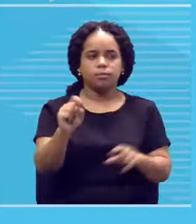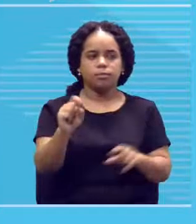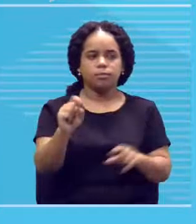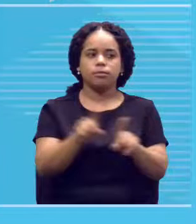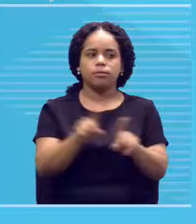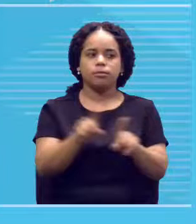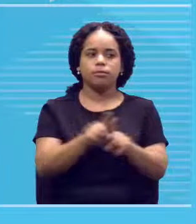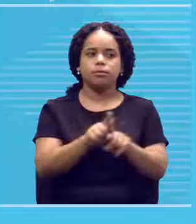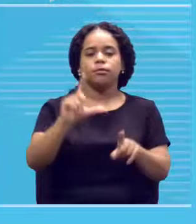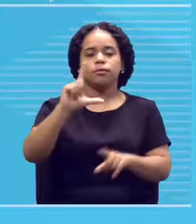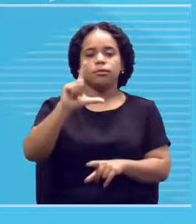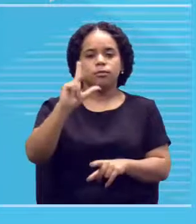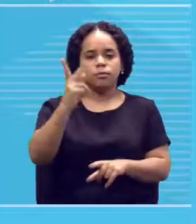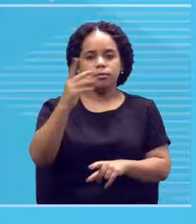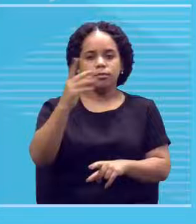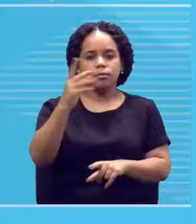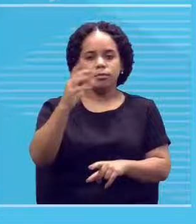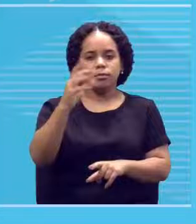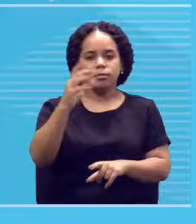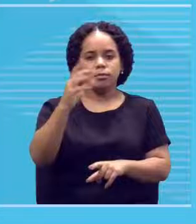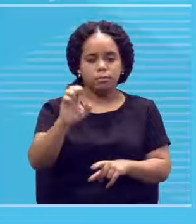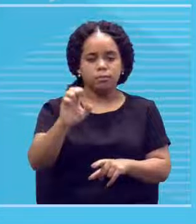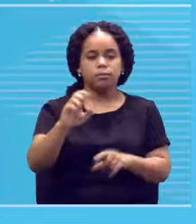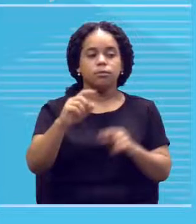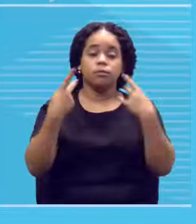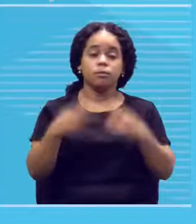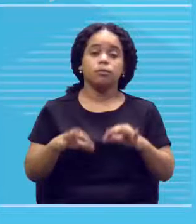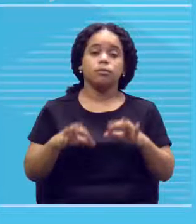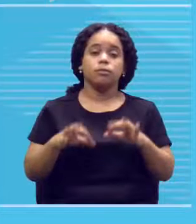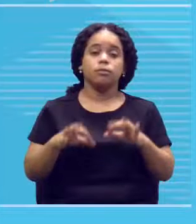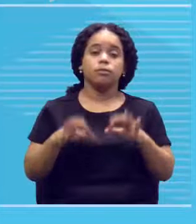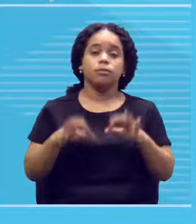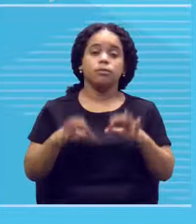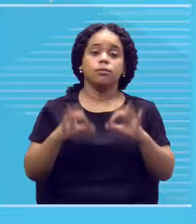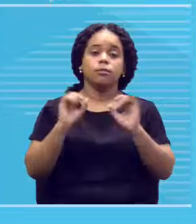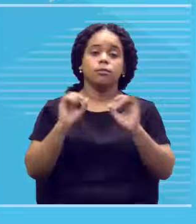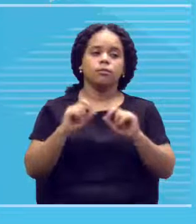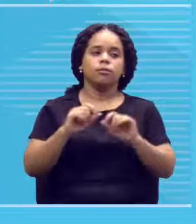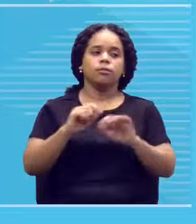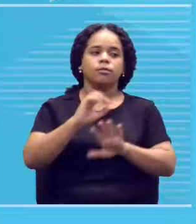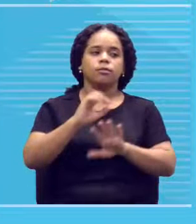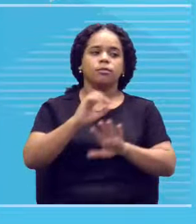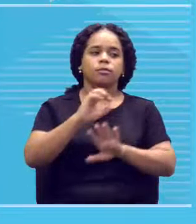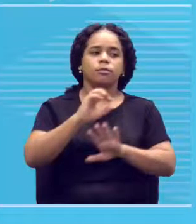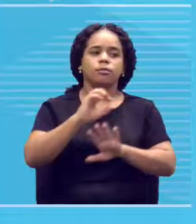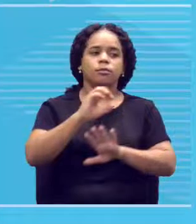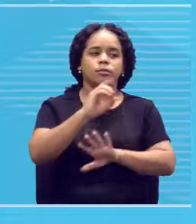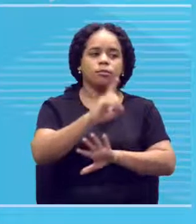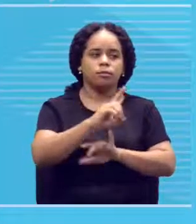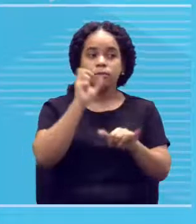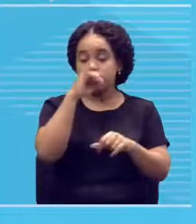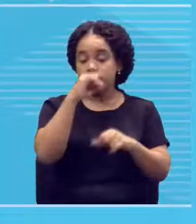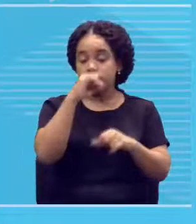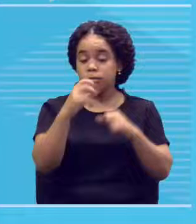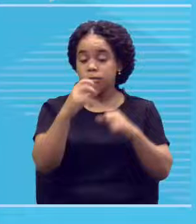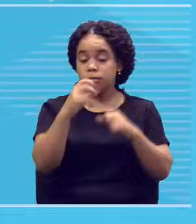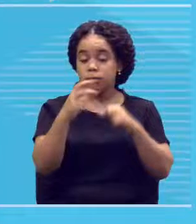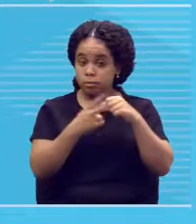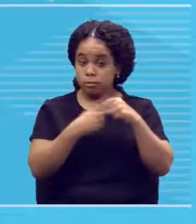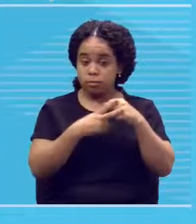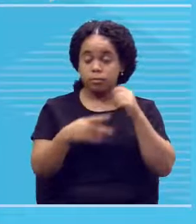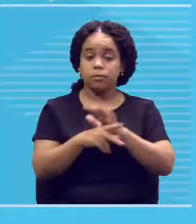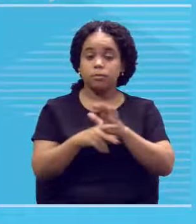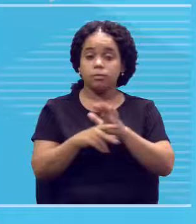completarem verbos Eles serão objetos indiretos tá então se o verbo for transitivo